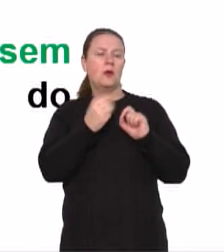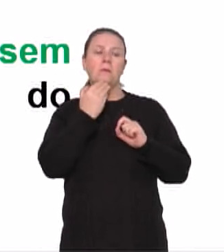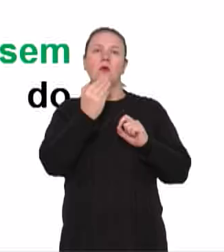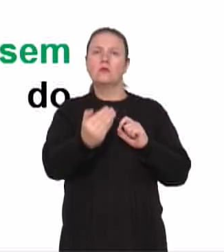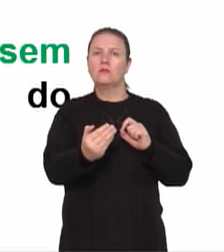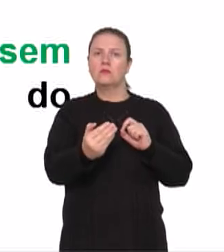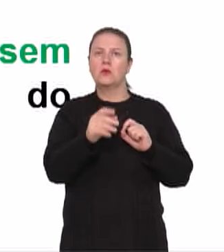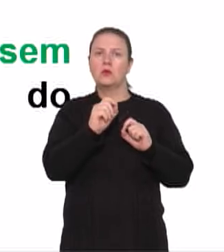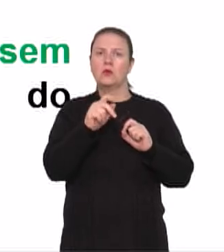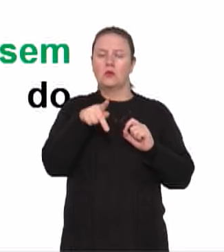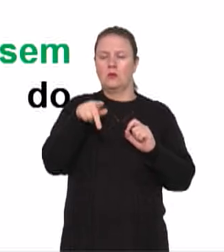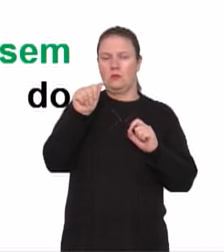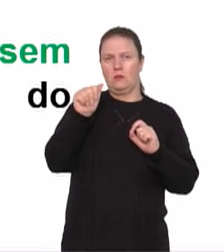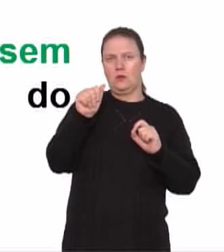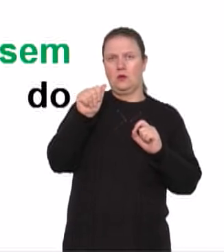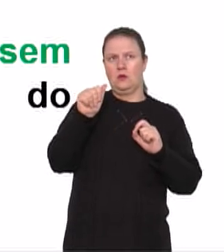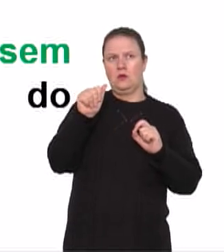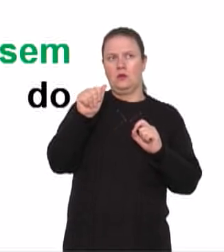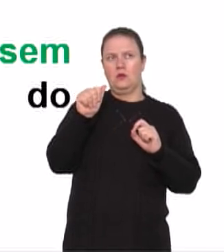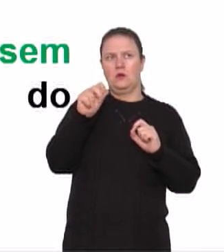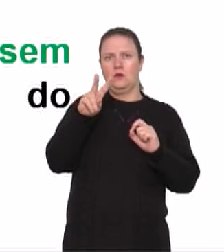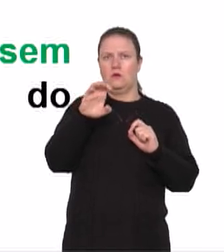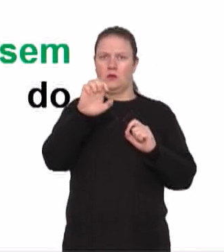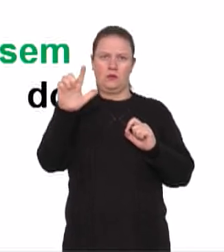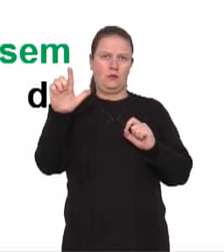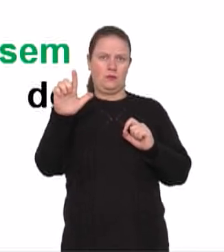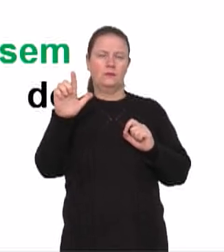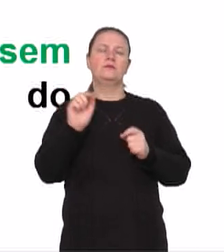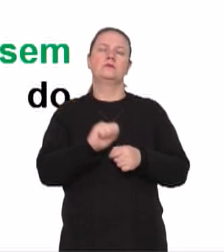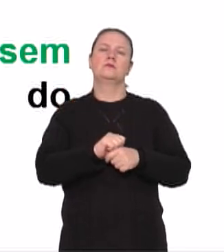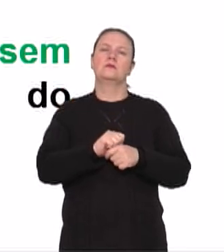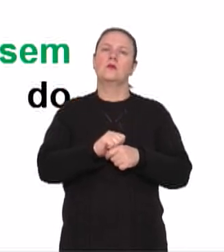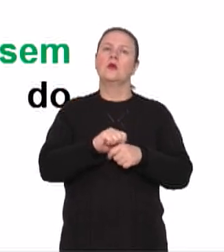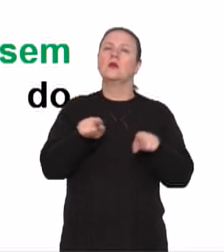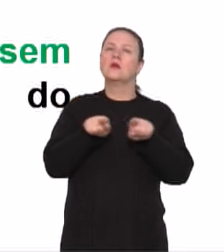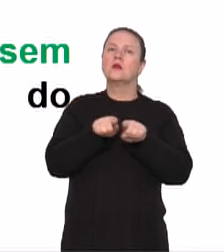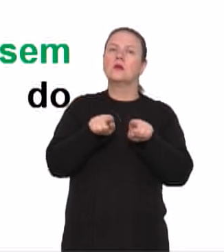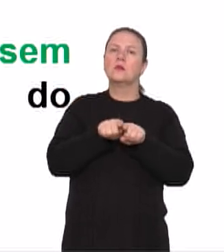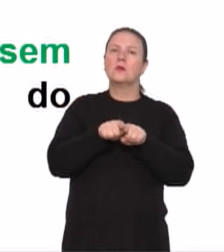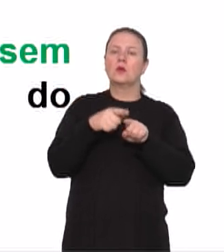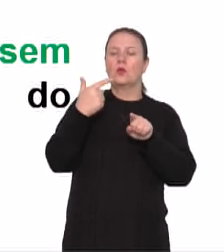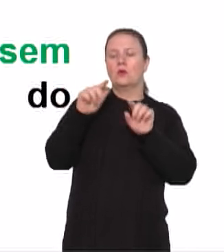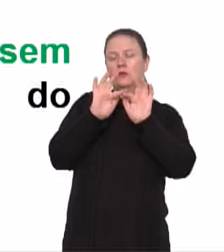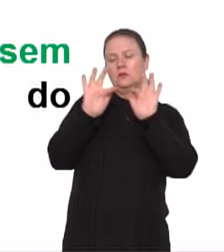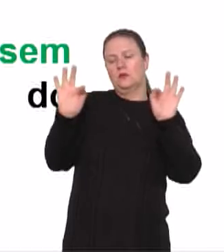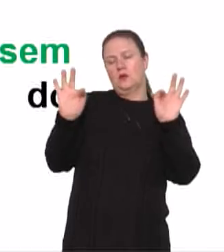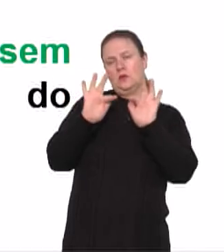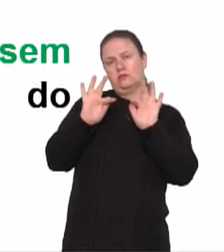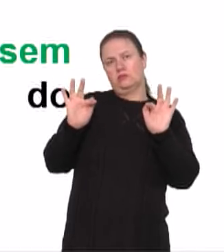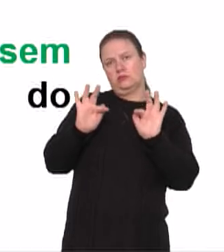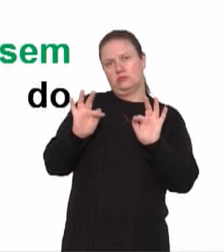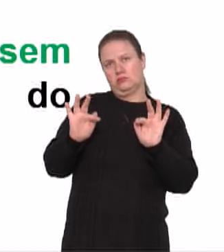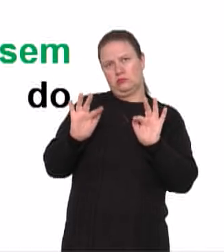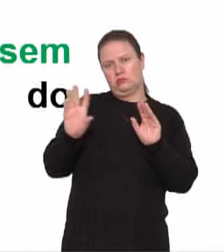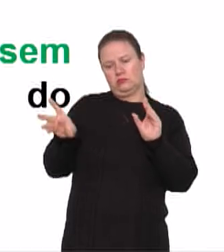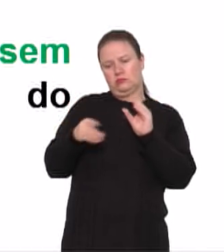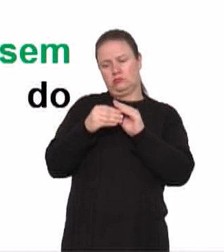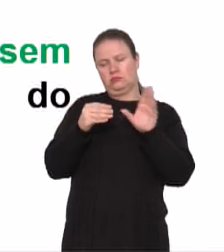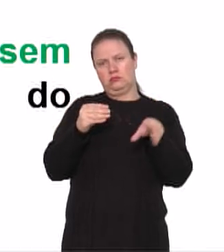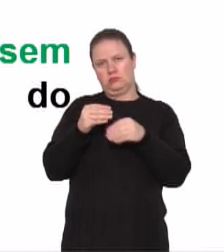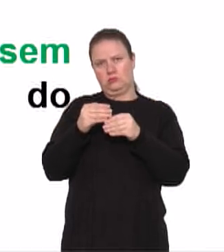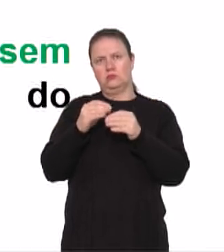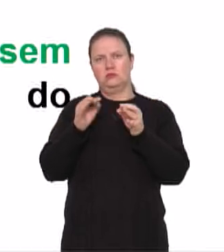foi o Pavel Dolovkov, temos aqui o sujeito da frase, e o predicado é o restante da frase ali, com os complementos e